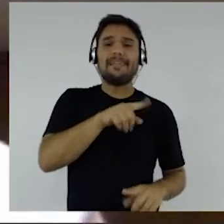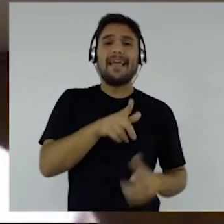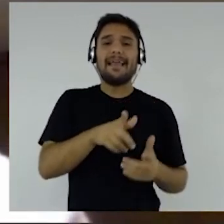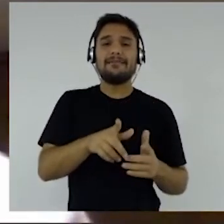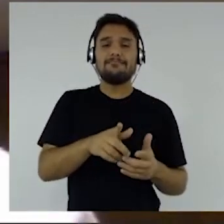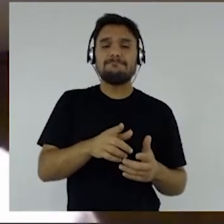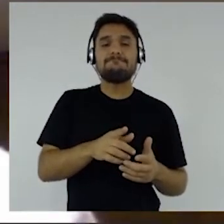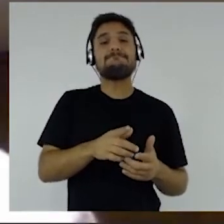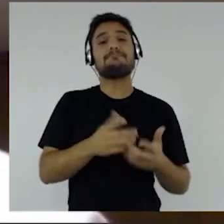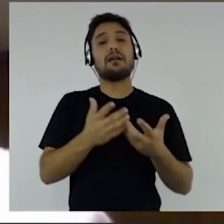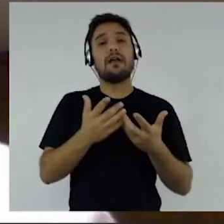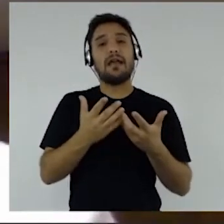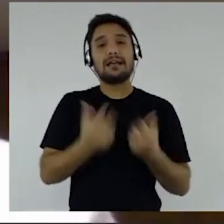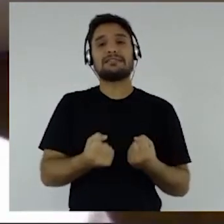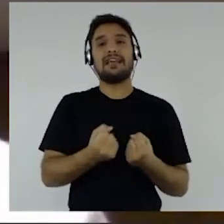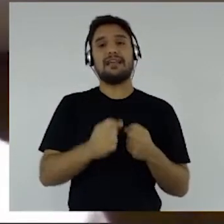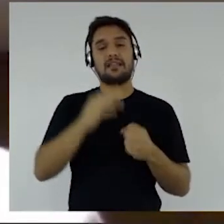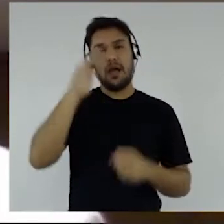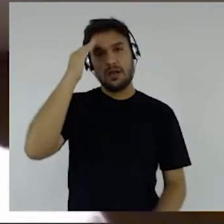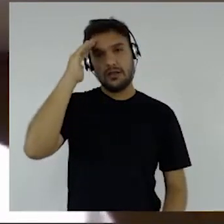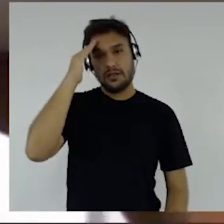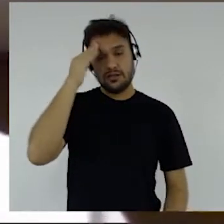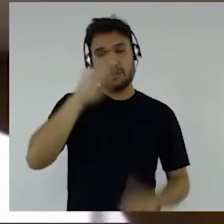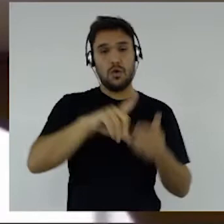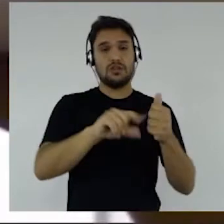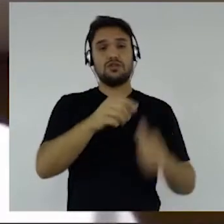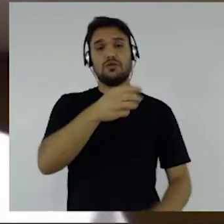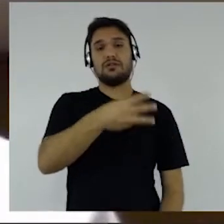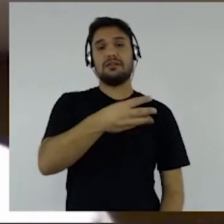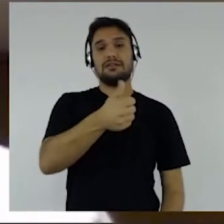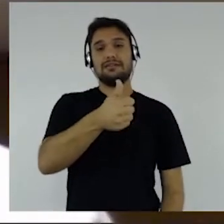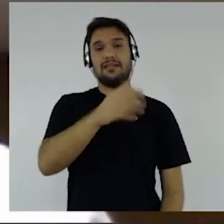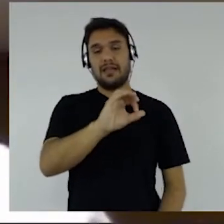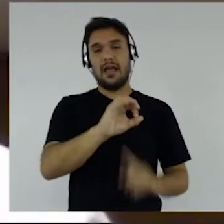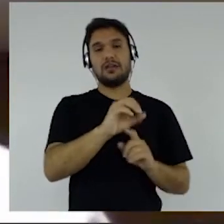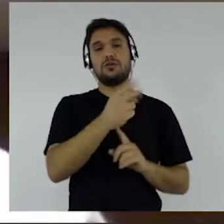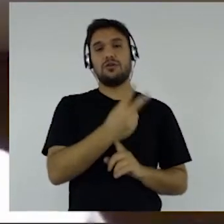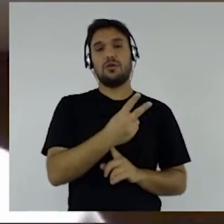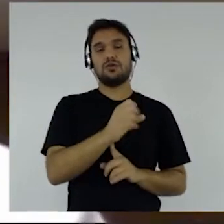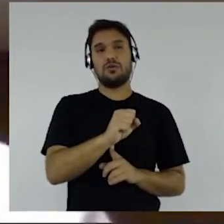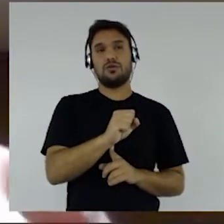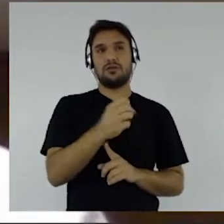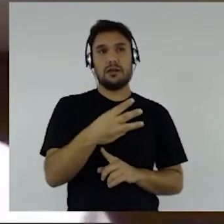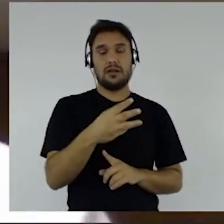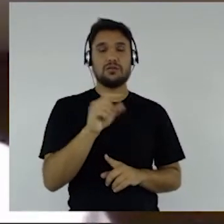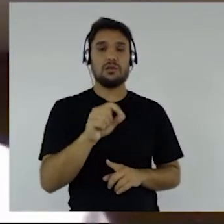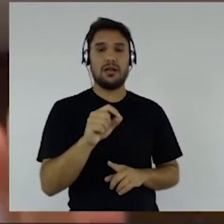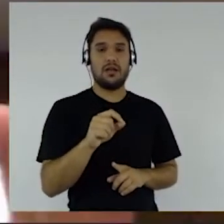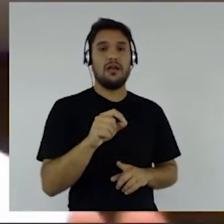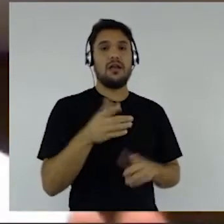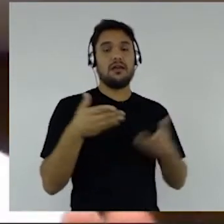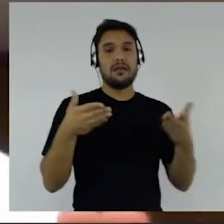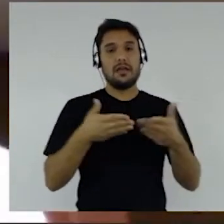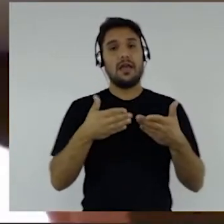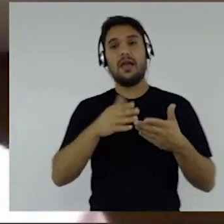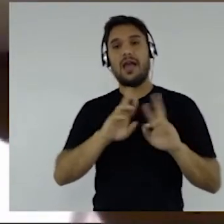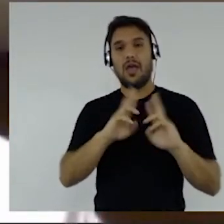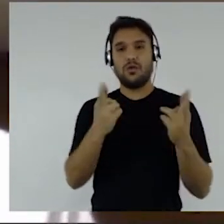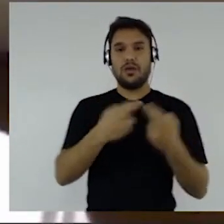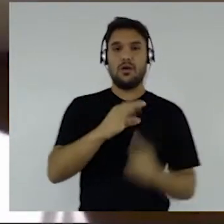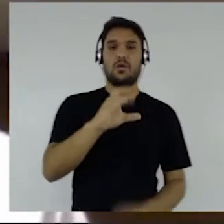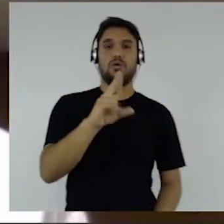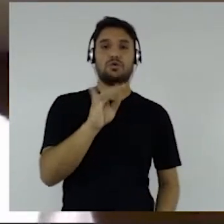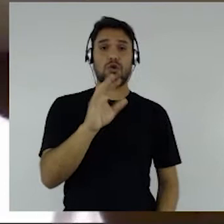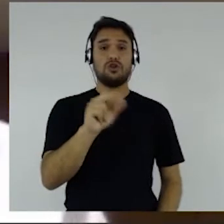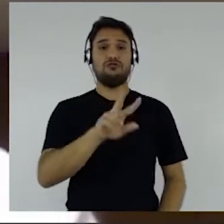consolidou o entendimento no artigo 310 e no artigo 287 do CPP, que, doravante, a audiência de custódia